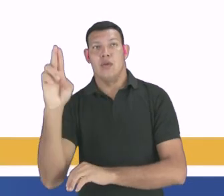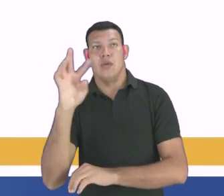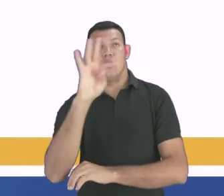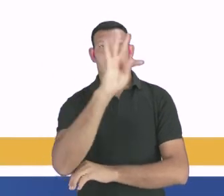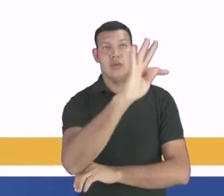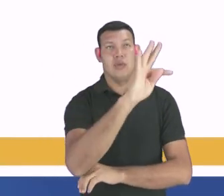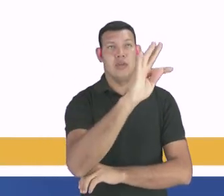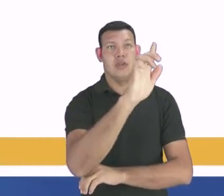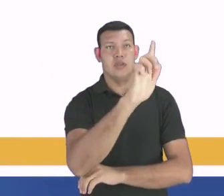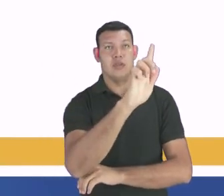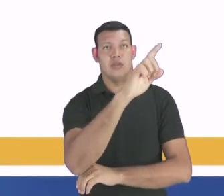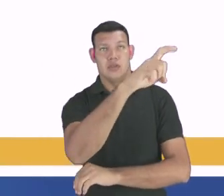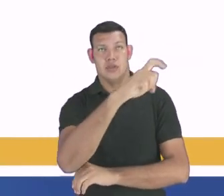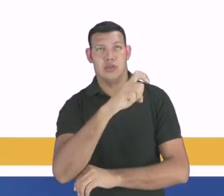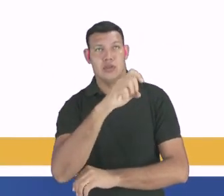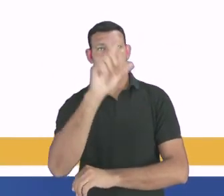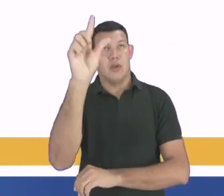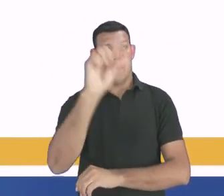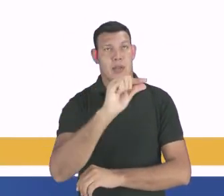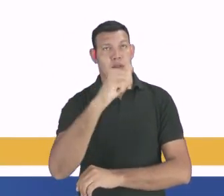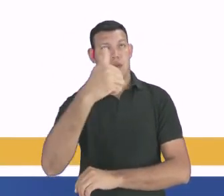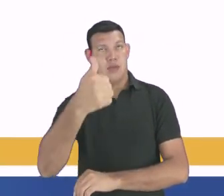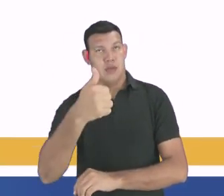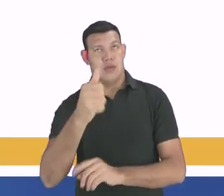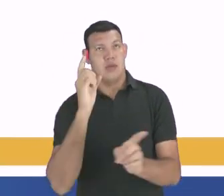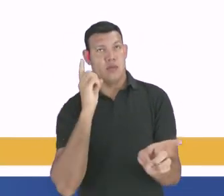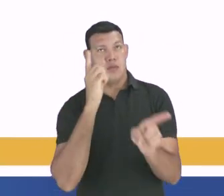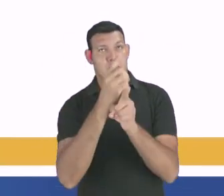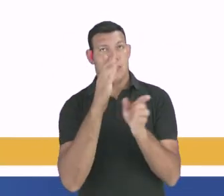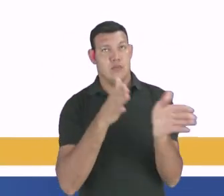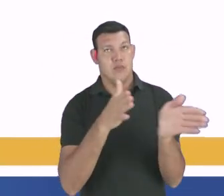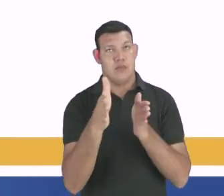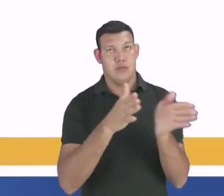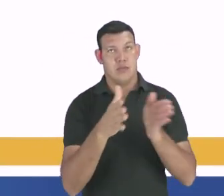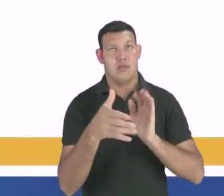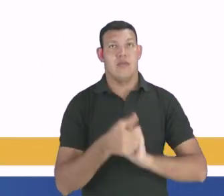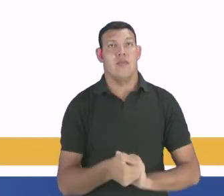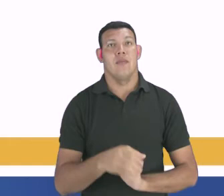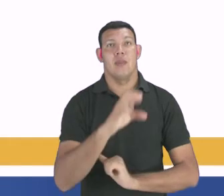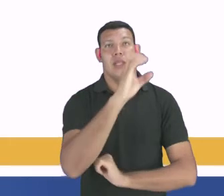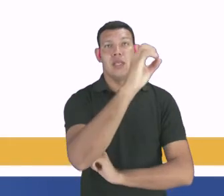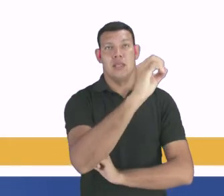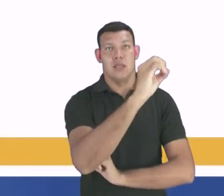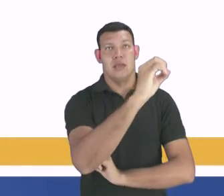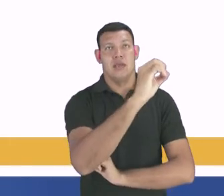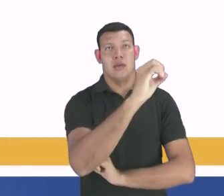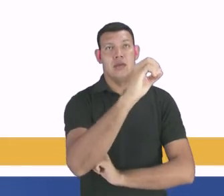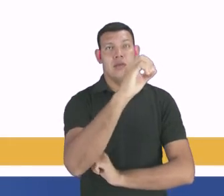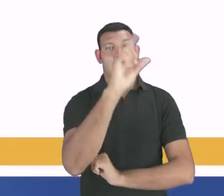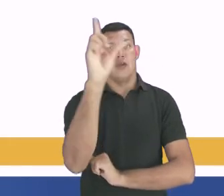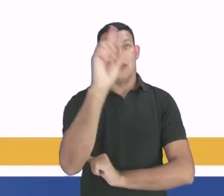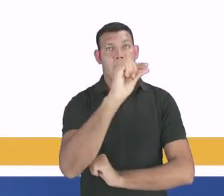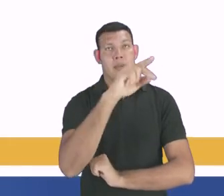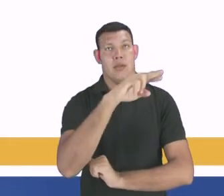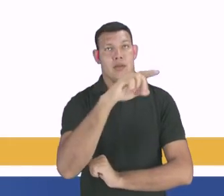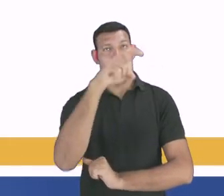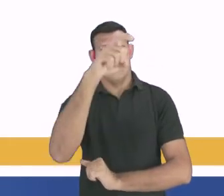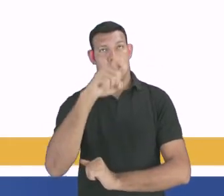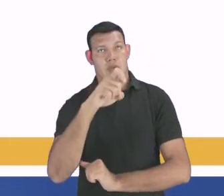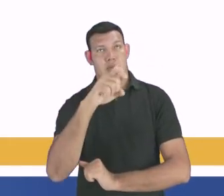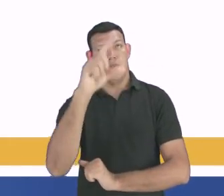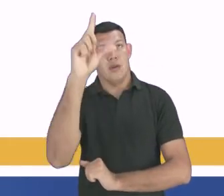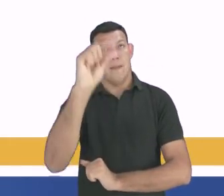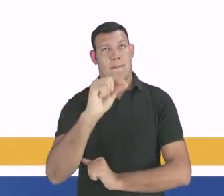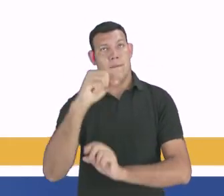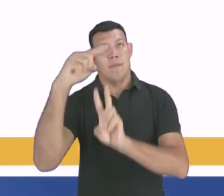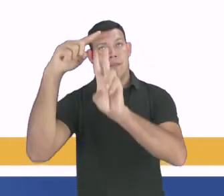encontramos inicialmente dois intervalos. Então, vocês percebem aí que nós teremos o 0 menor ou igual que x menor ou